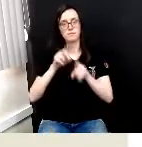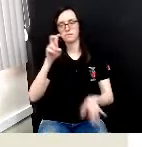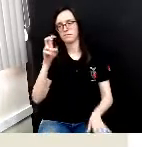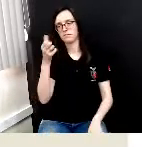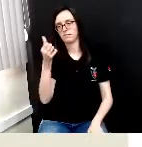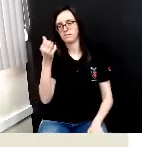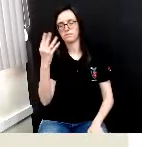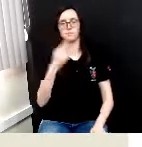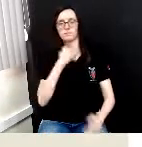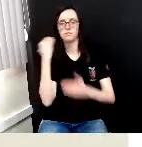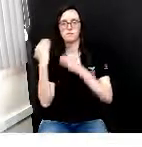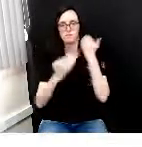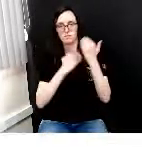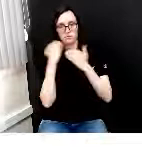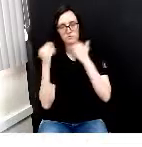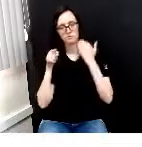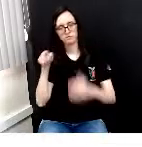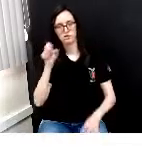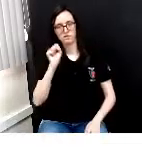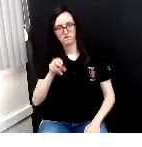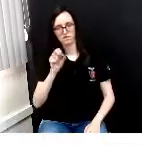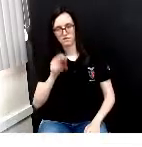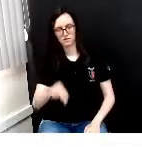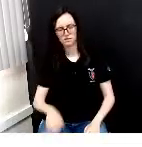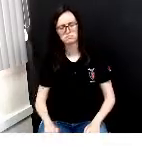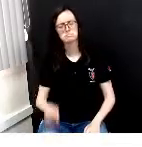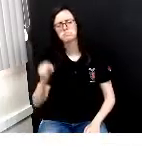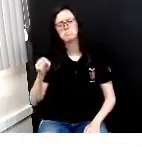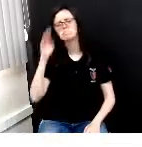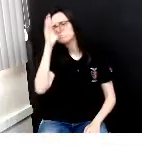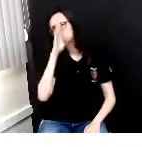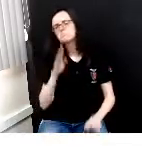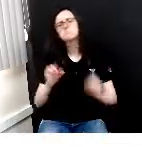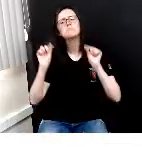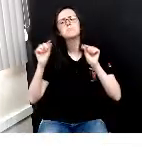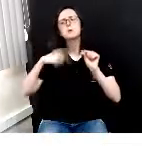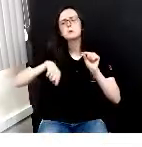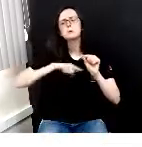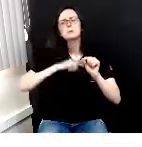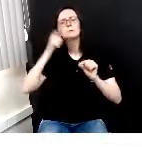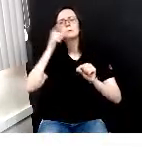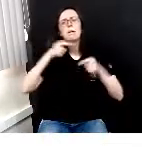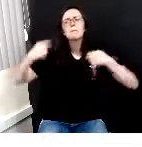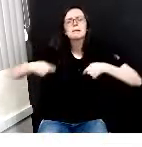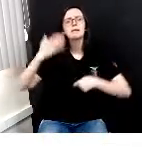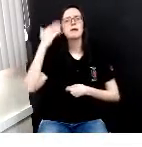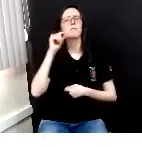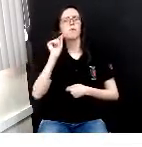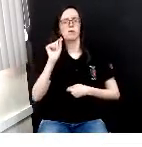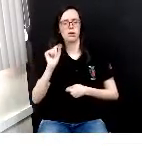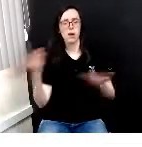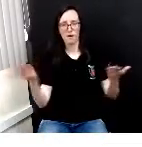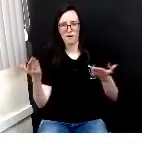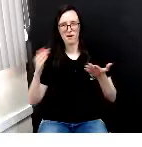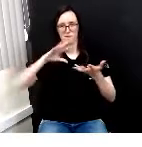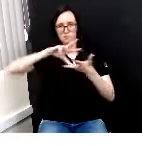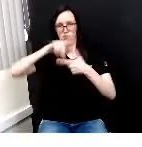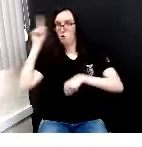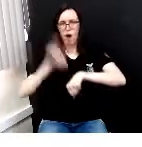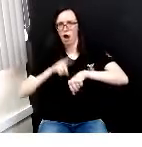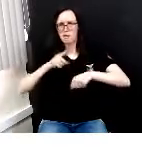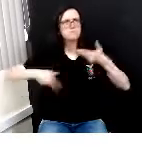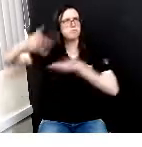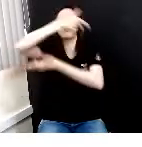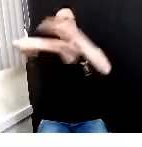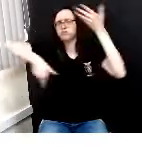de morte por este vírus. E o Brasil? O que, que nós precisamos saber? Com a globalização, nós estamos